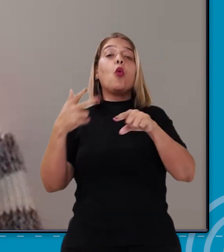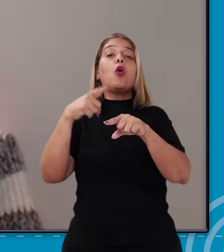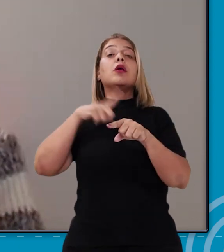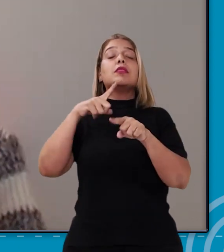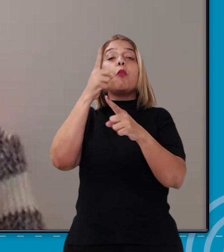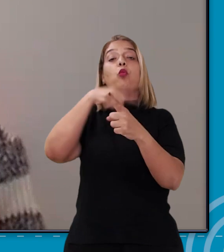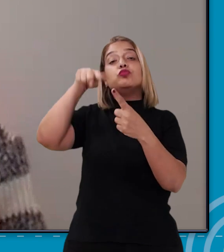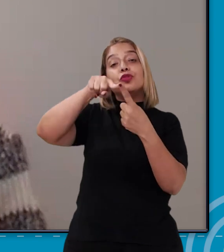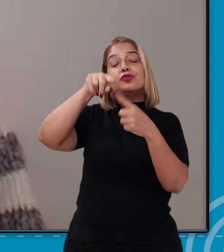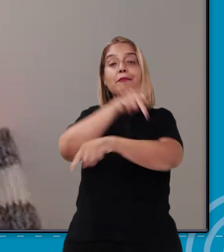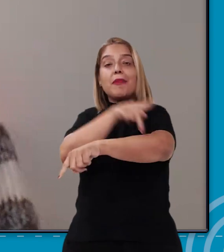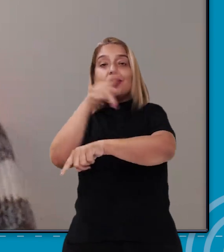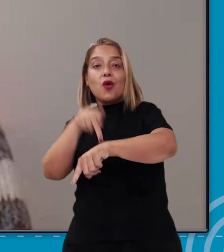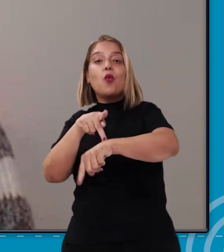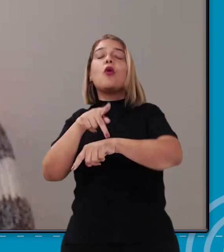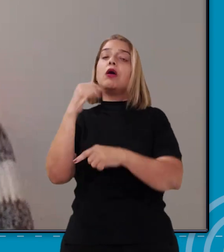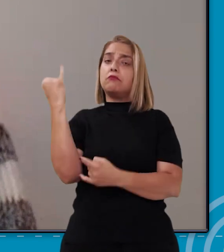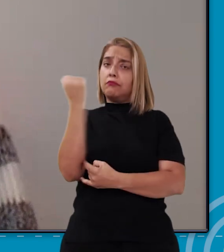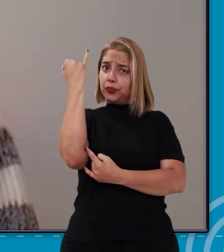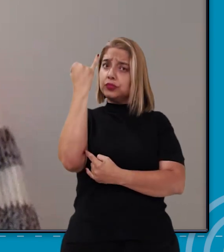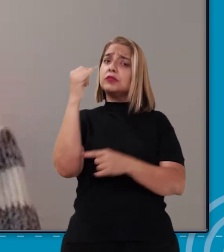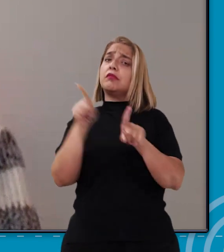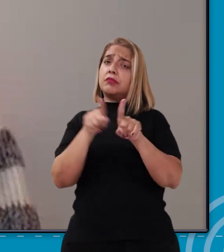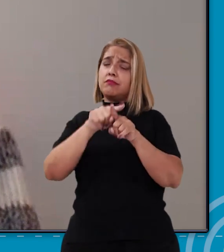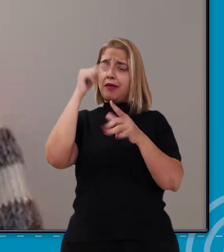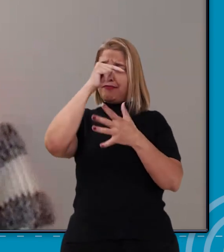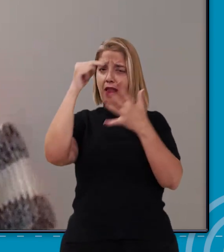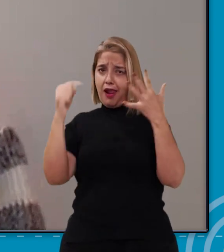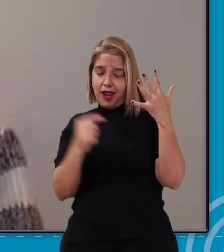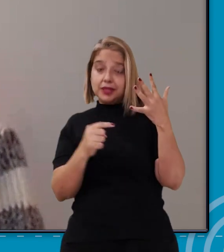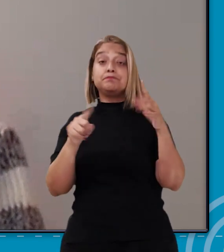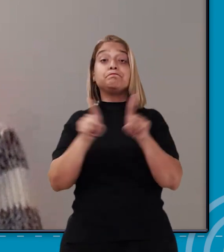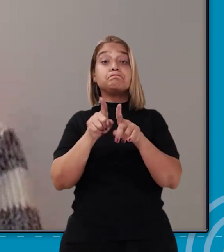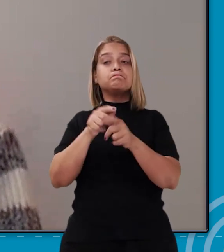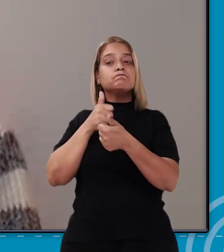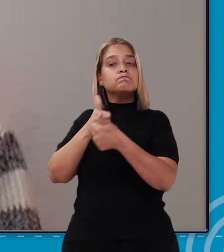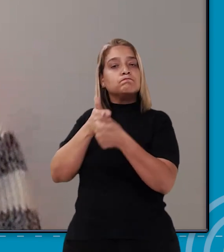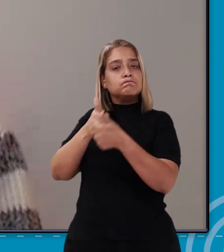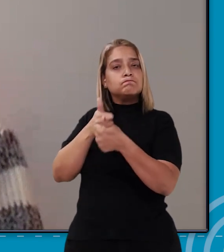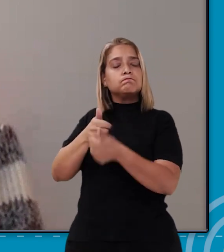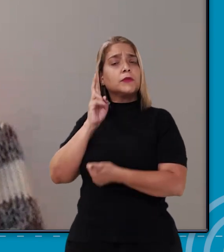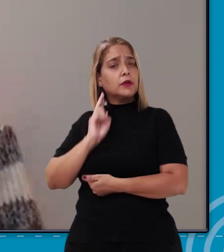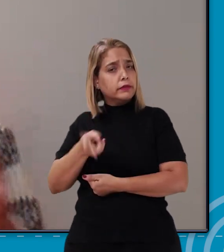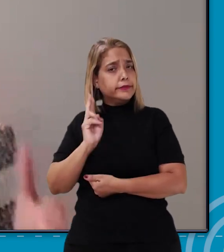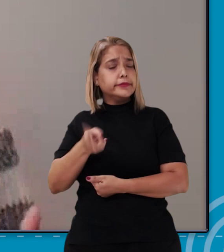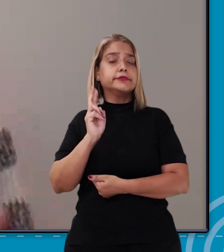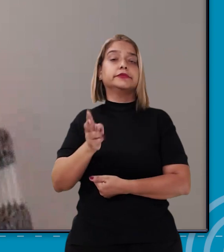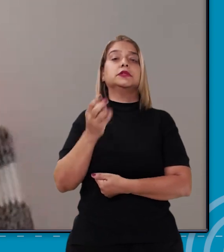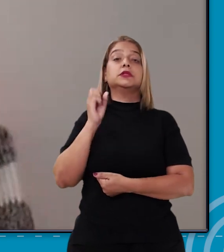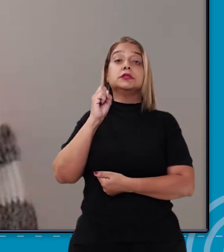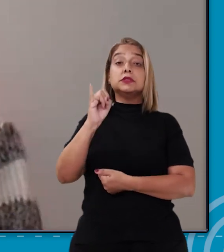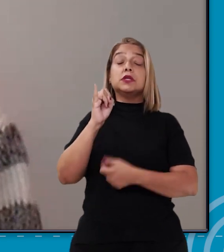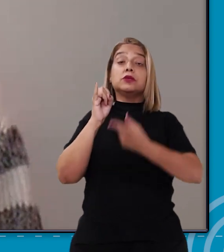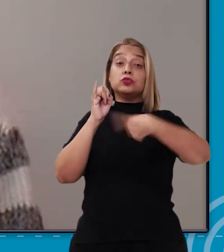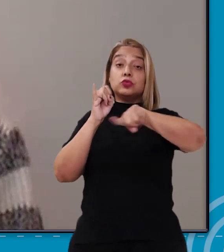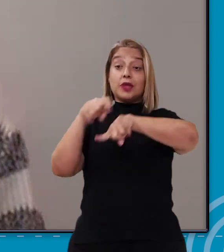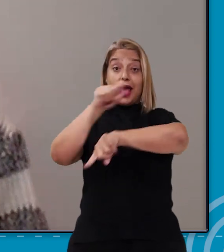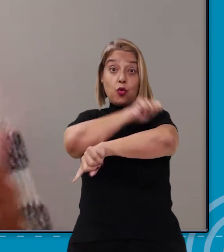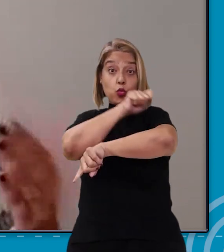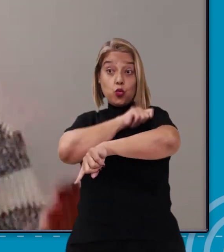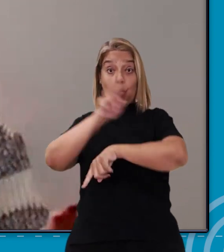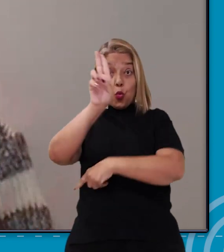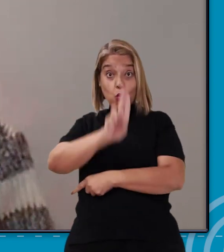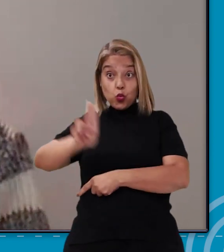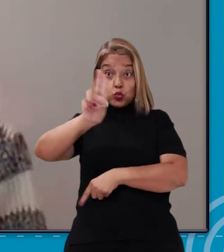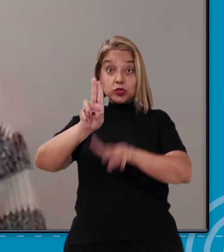do jogo, alinhamento aos objetivos pedagógicos, tudo isso é super importante também. Acompanhamento contínuo, quando